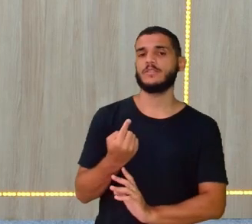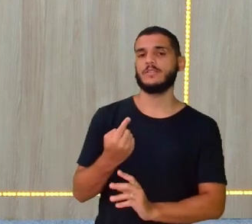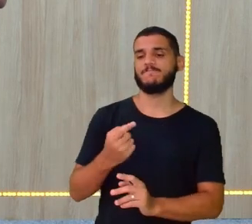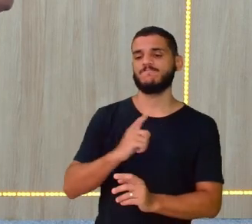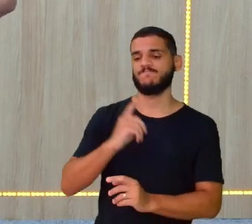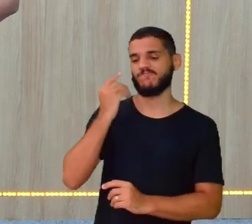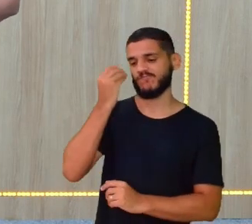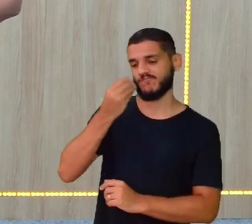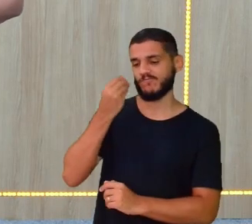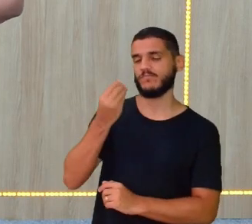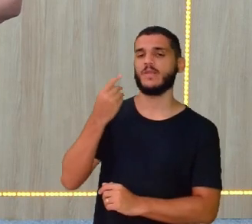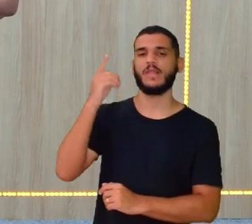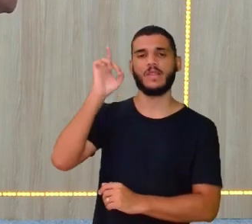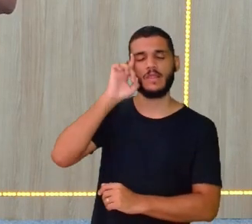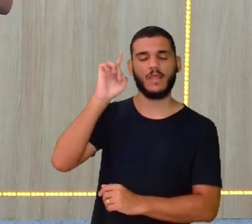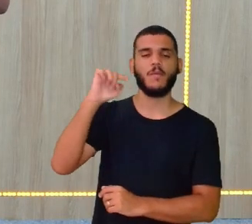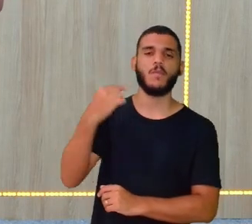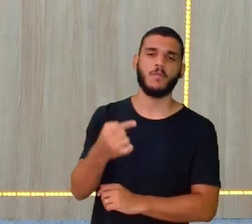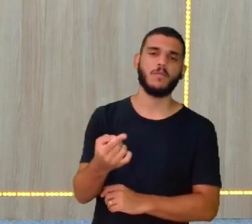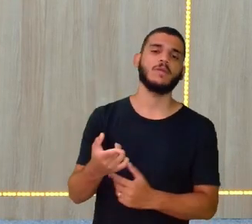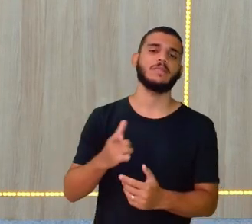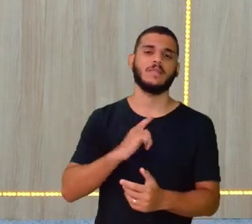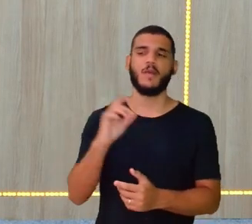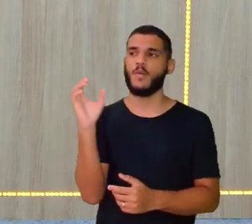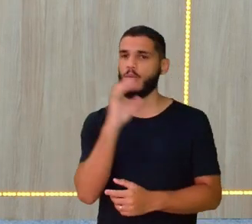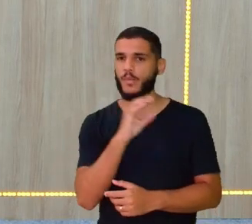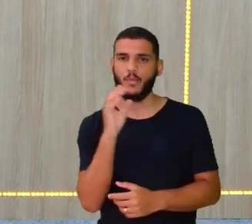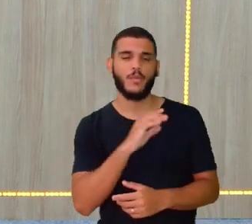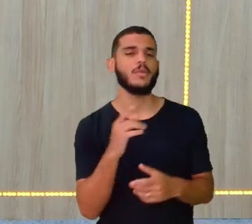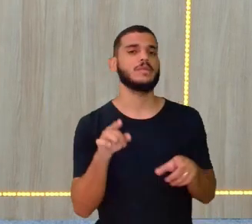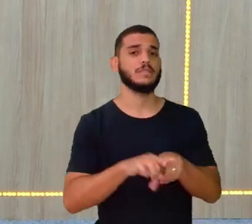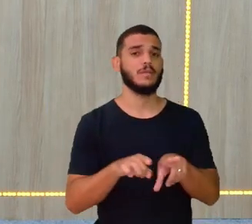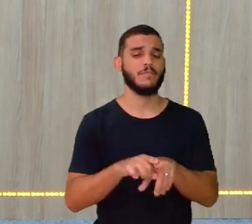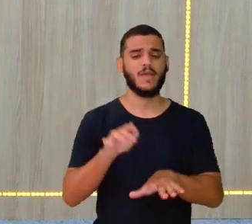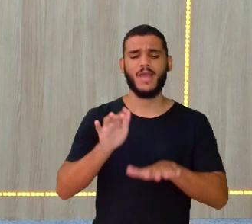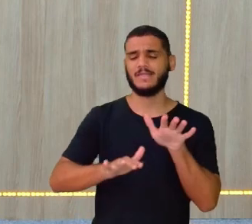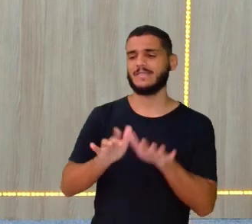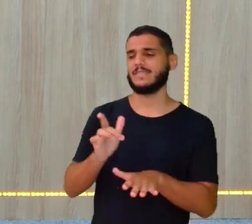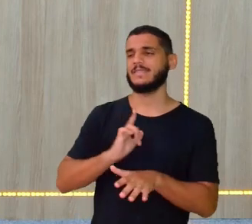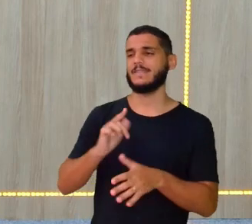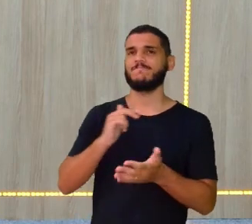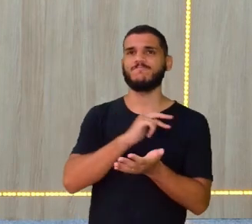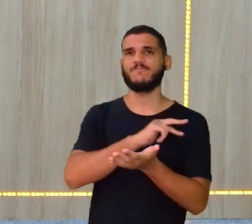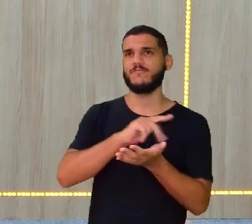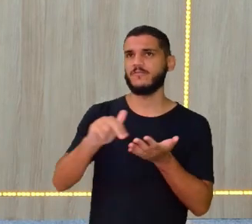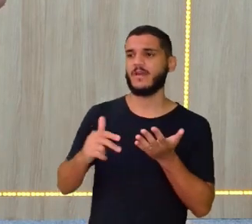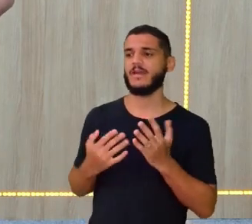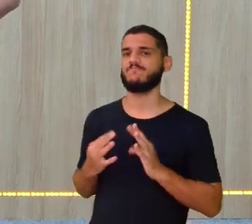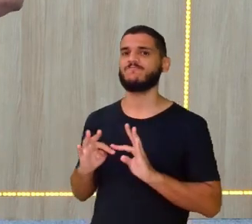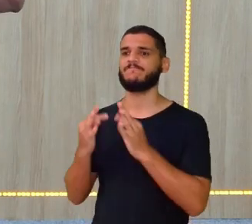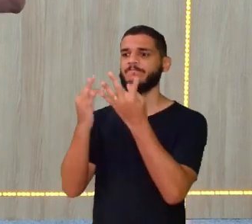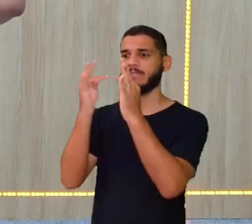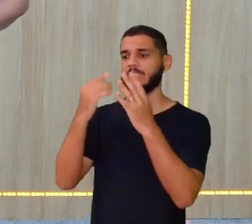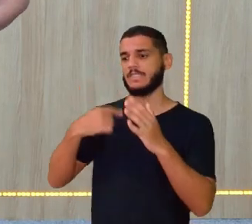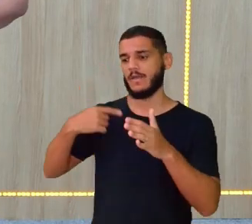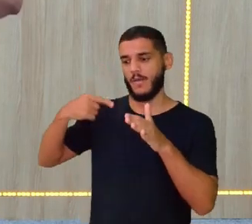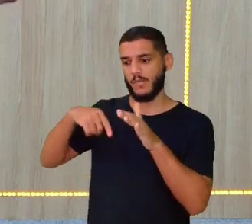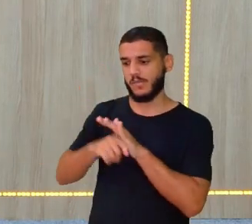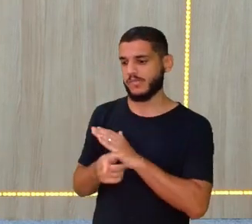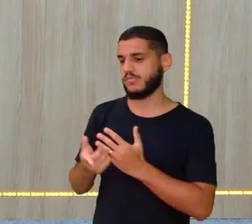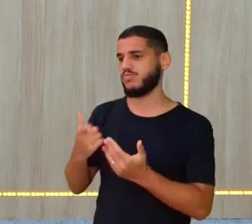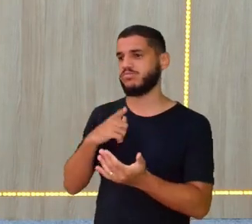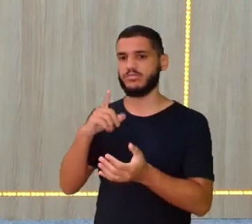vivenciamos assim o dia a dia corrido, né? Às vezes mergulhada aí na tecnologia. Eu sei que vocês gostam